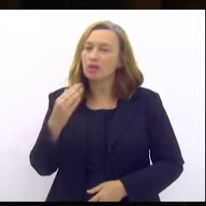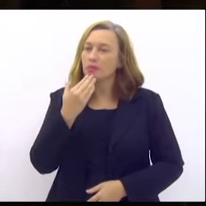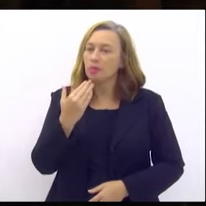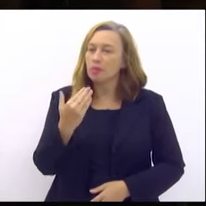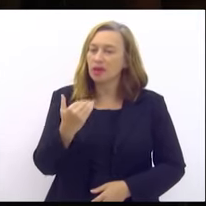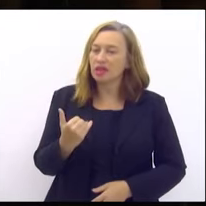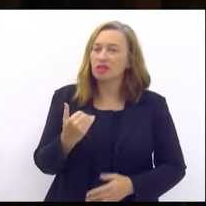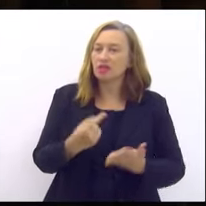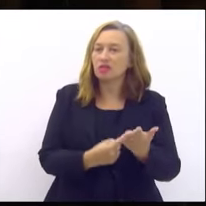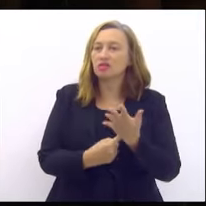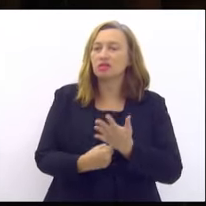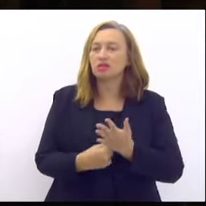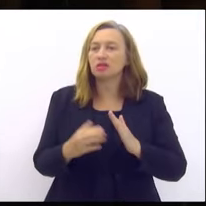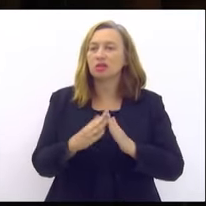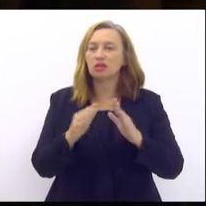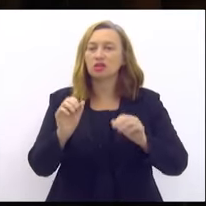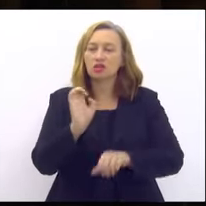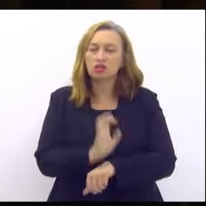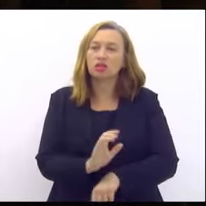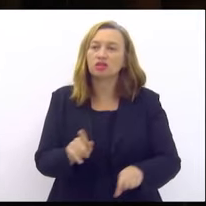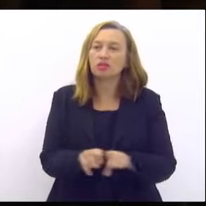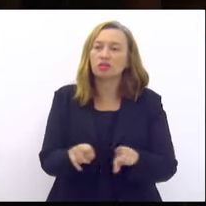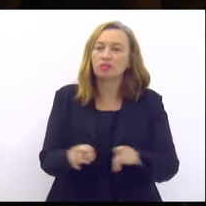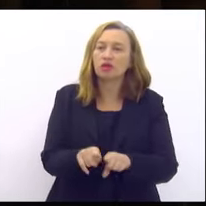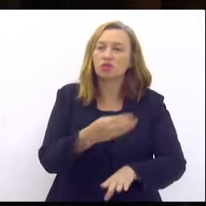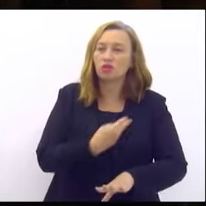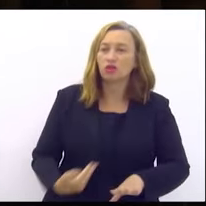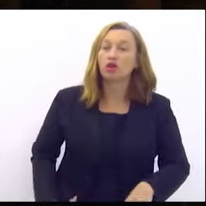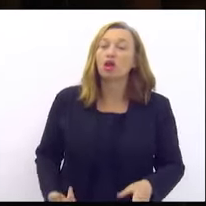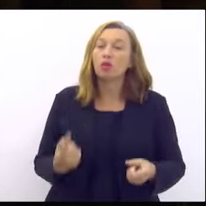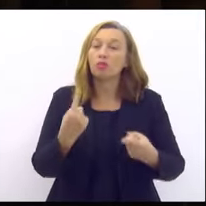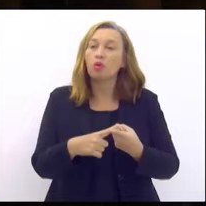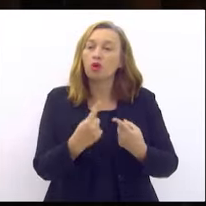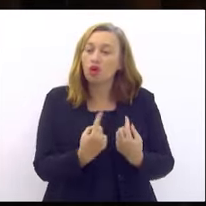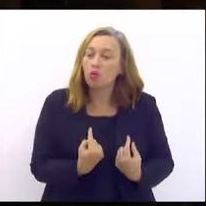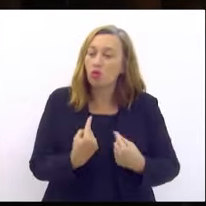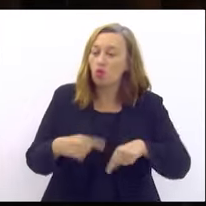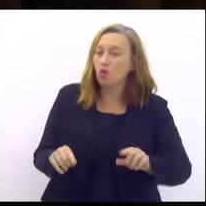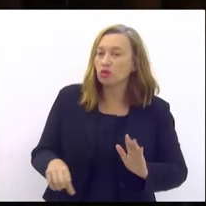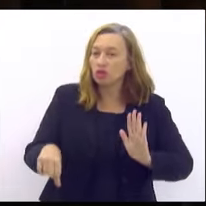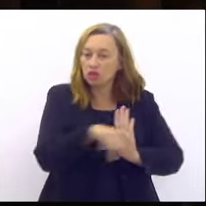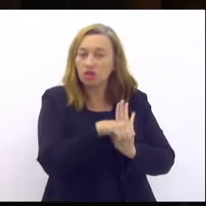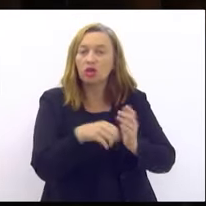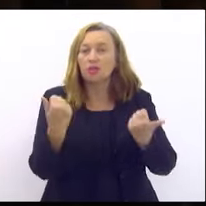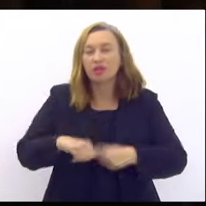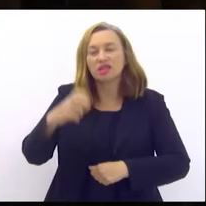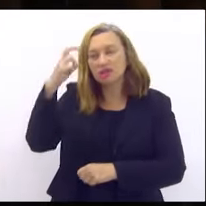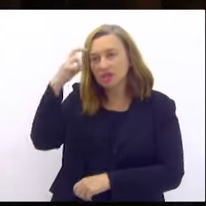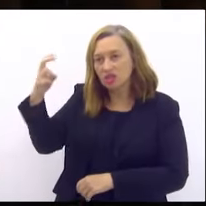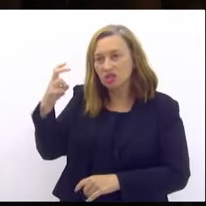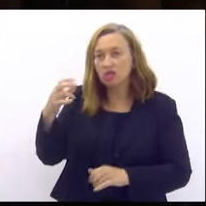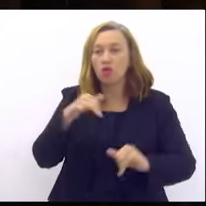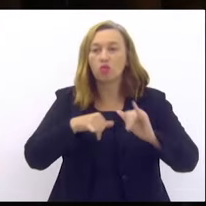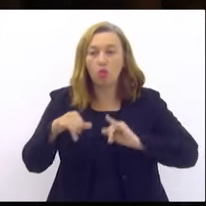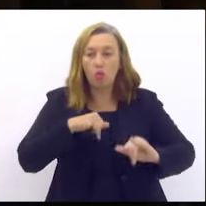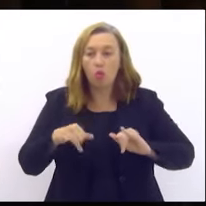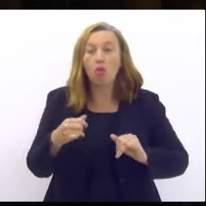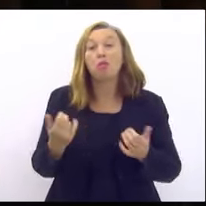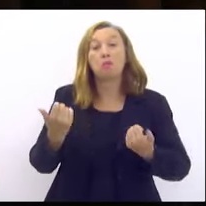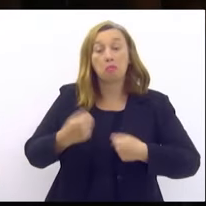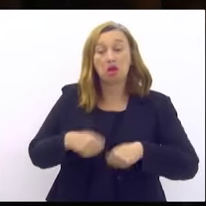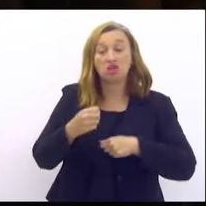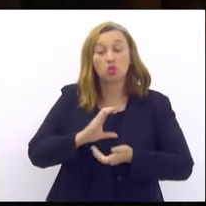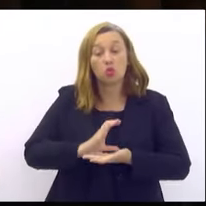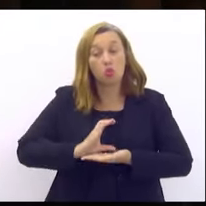mas também do Governo do Estado porque combater crimes necessita de inteligência e informação mas isso precisa de